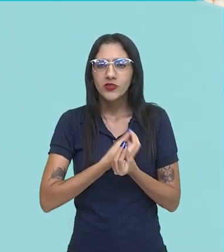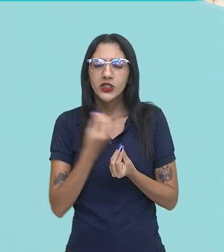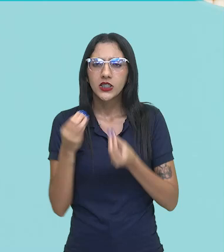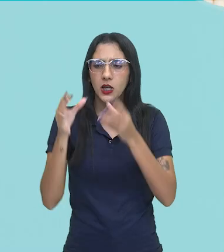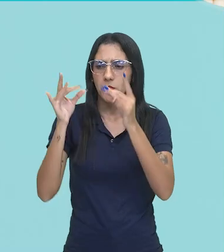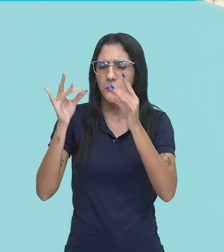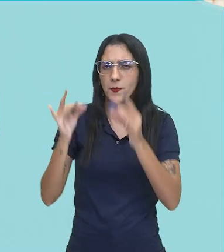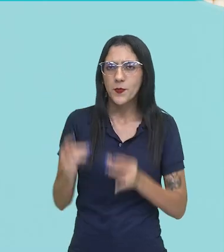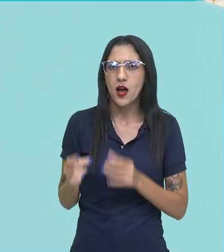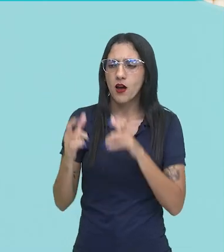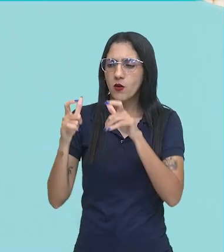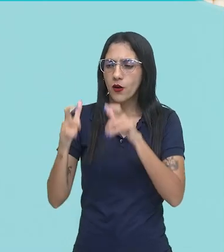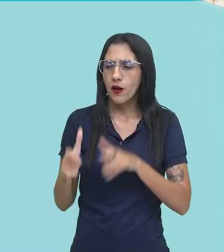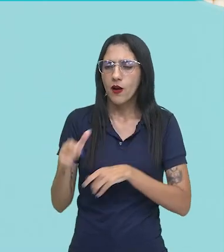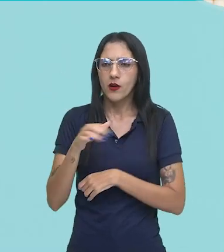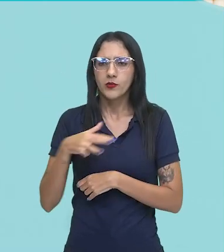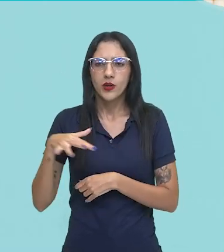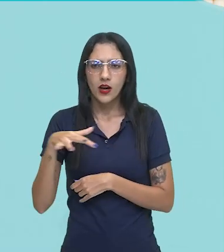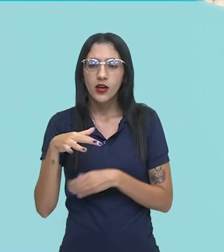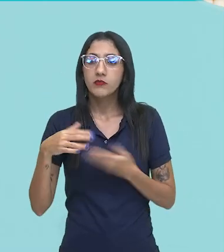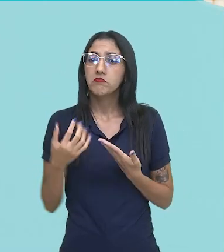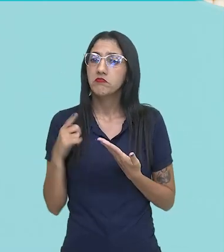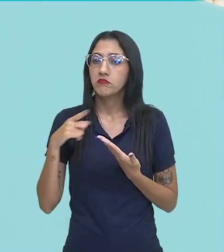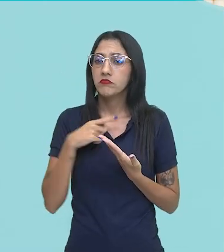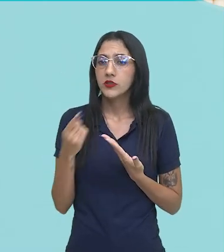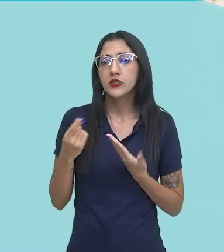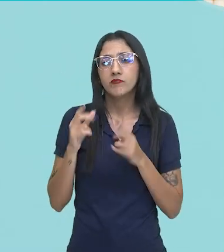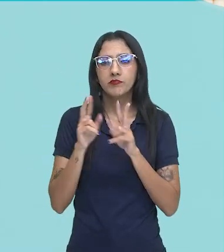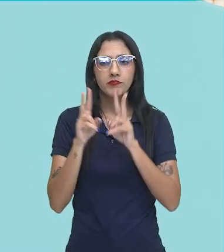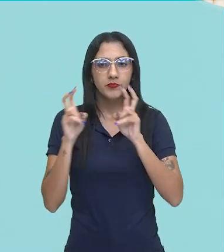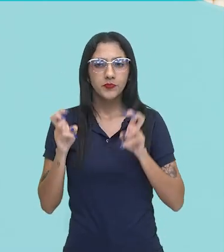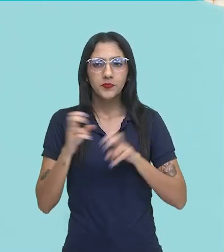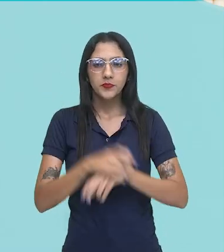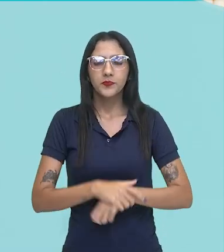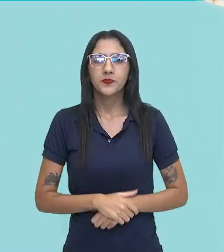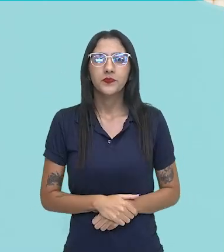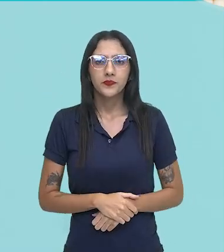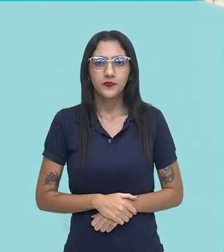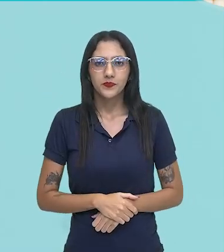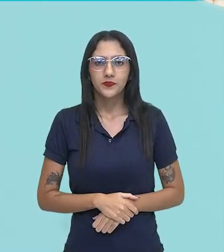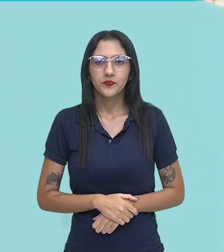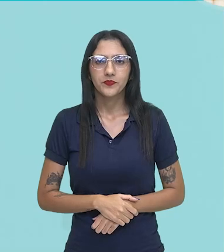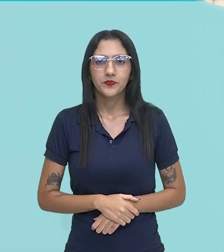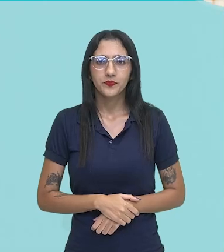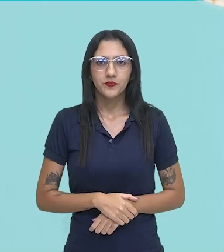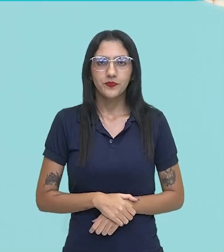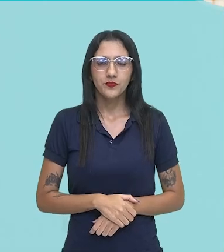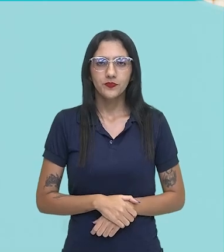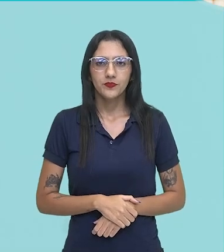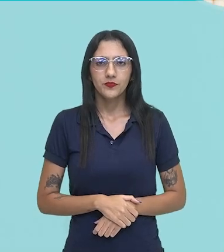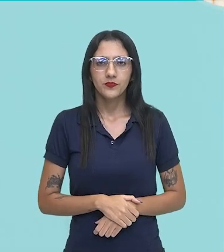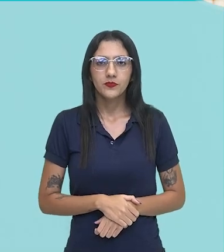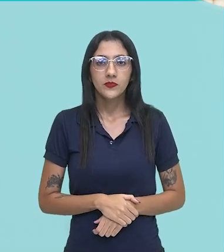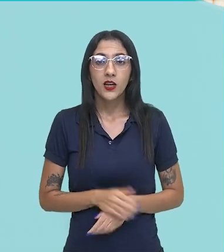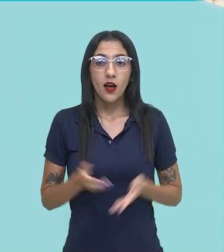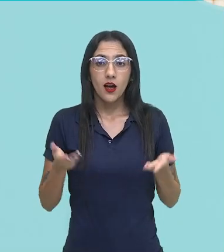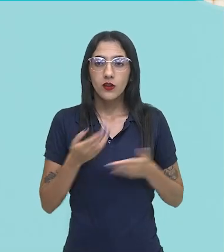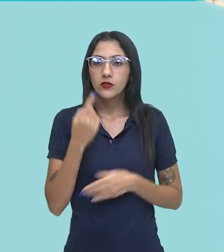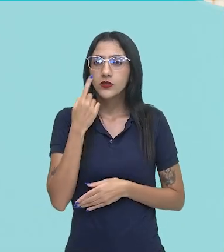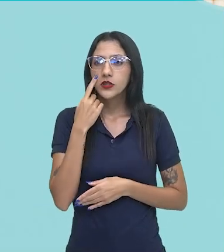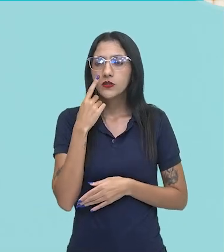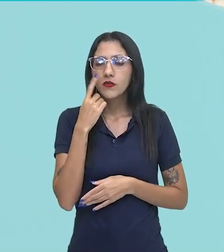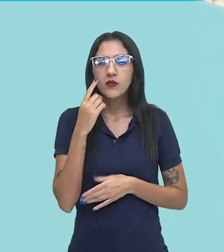descrição do lugar, então trabalhava essa temática. Então a gente vai agora observar as características